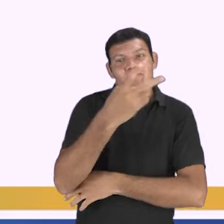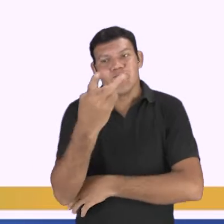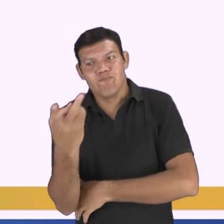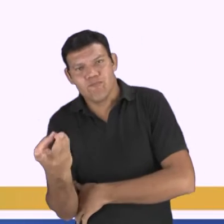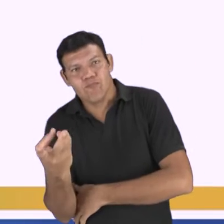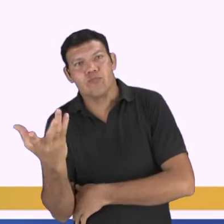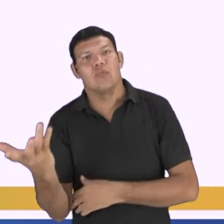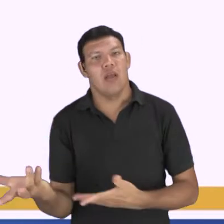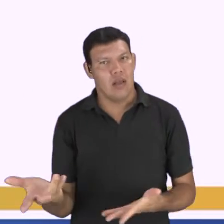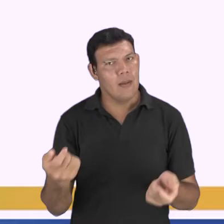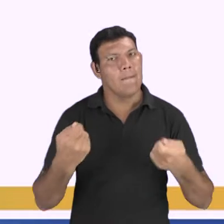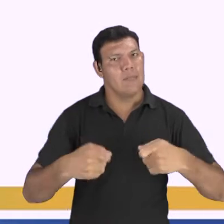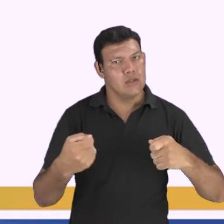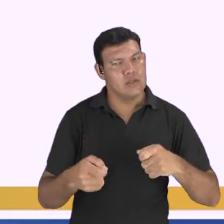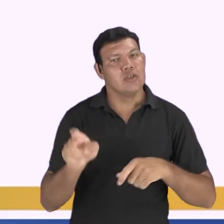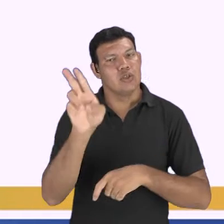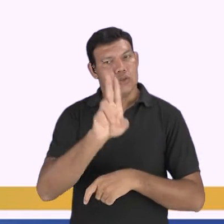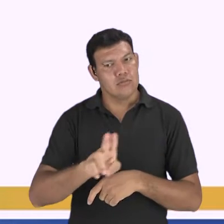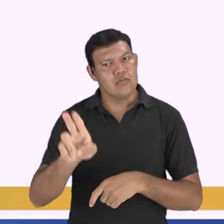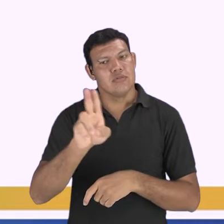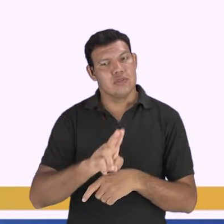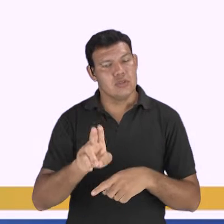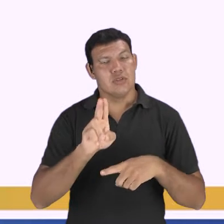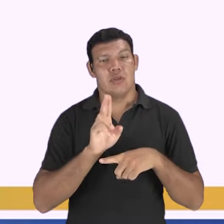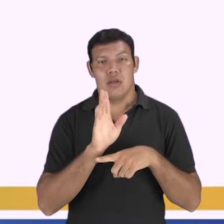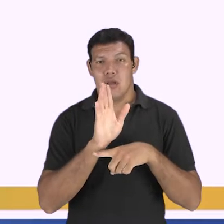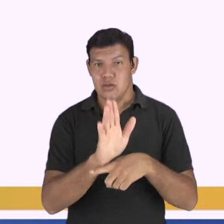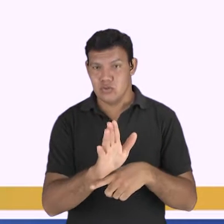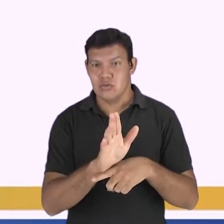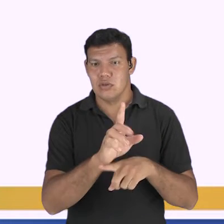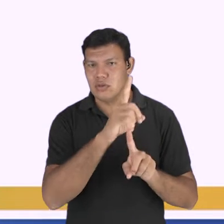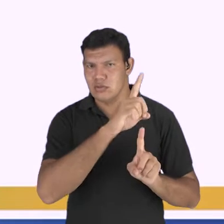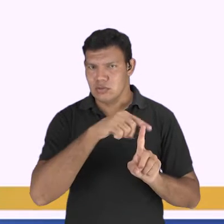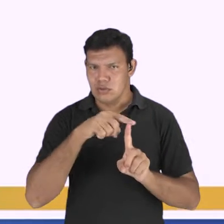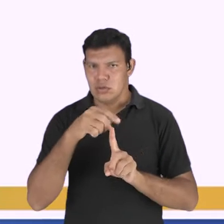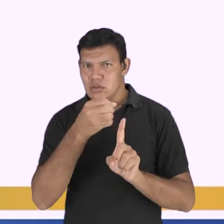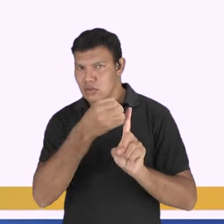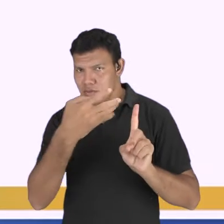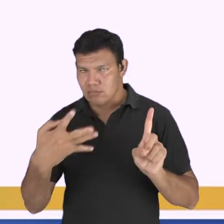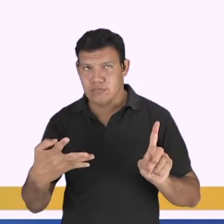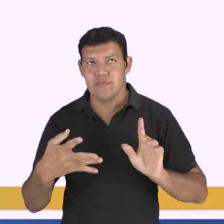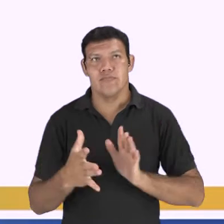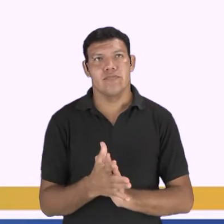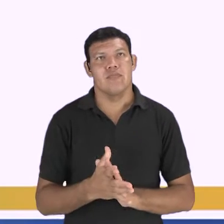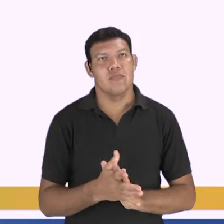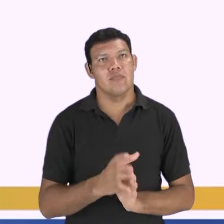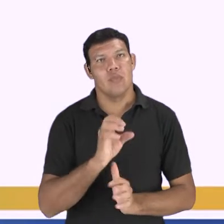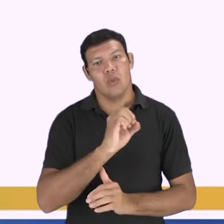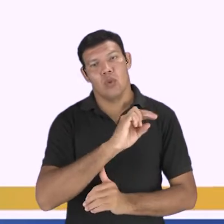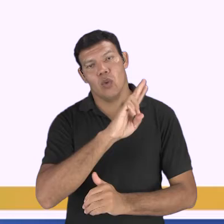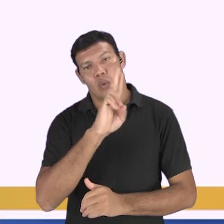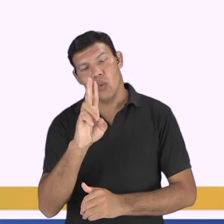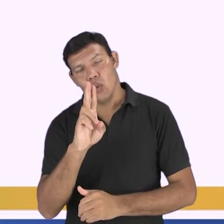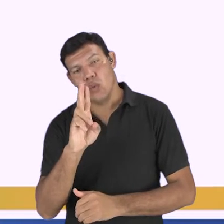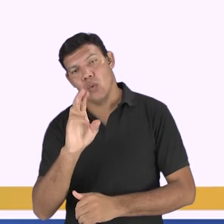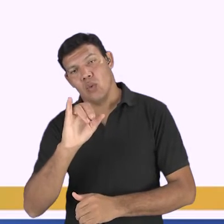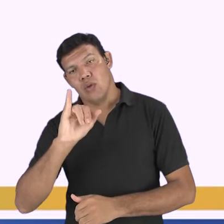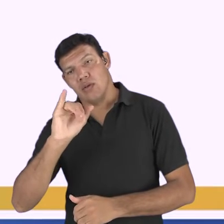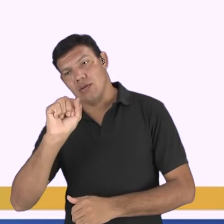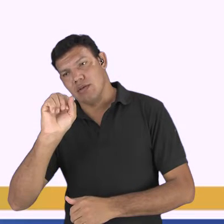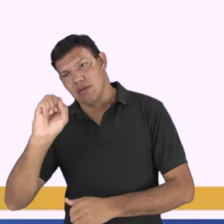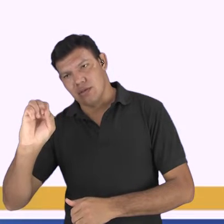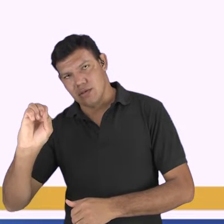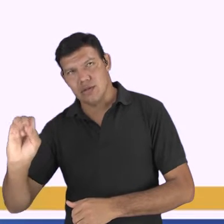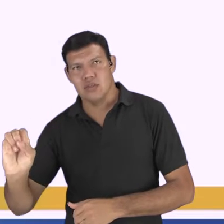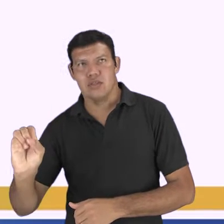também qual operador eu devo utilizar, tá bom? Ele colocou aí, ó, ou isso ou aquilo, né, como tem outros também,